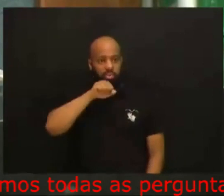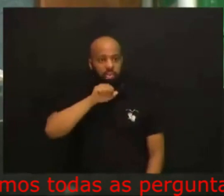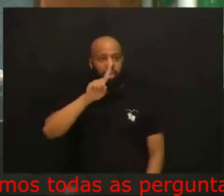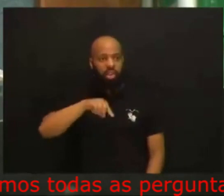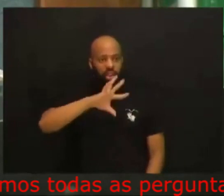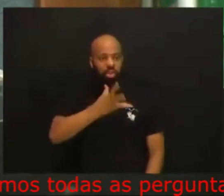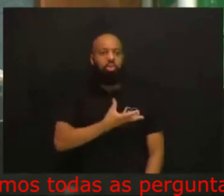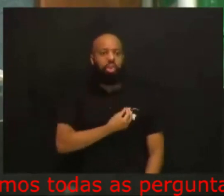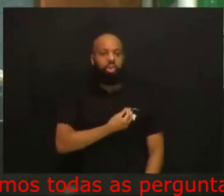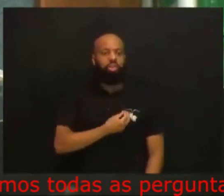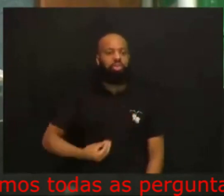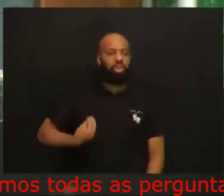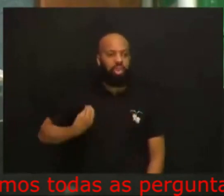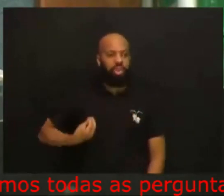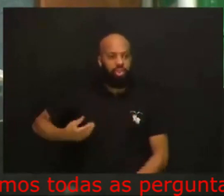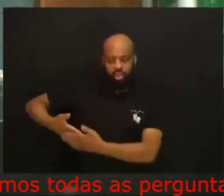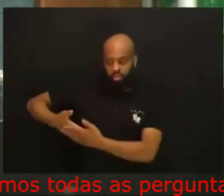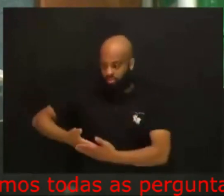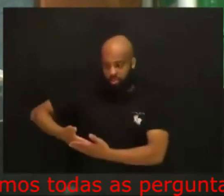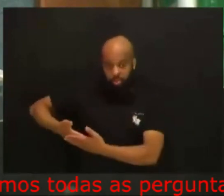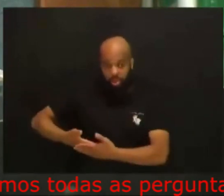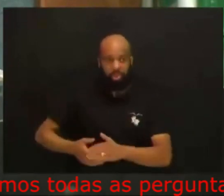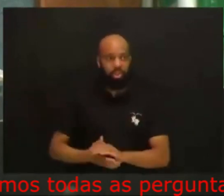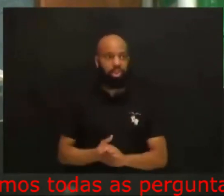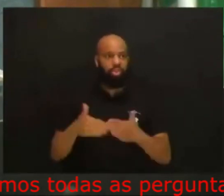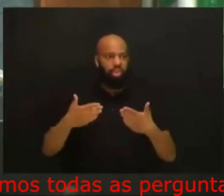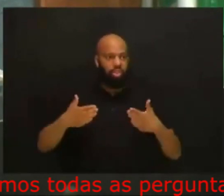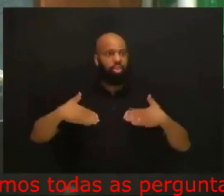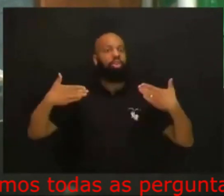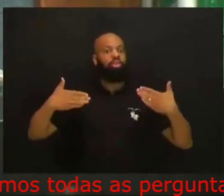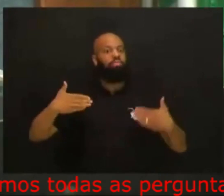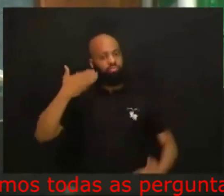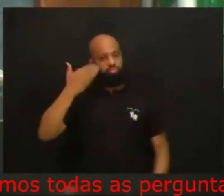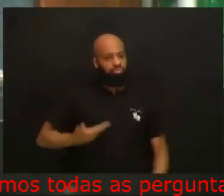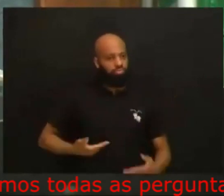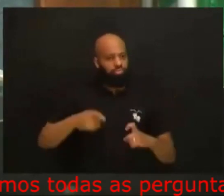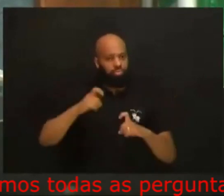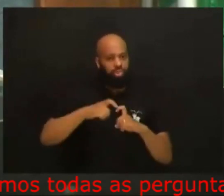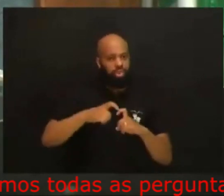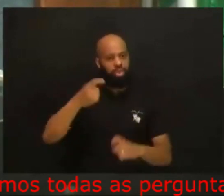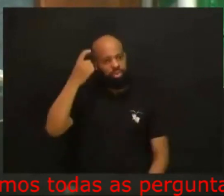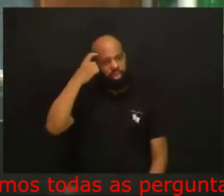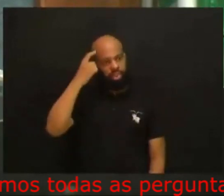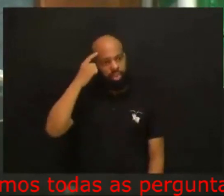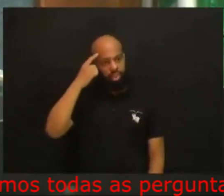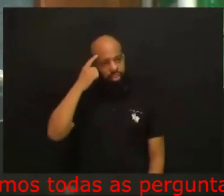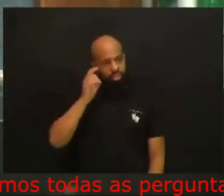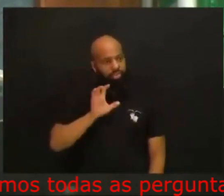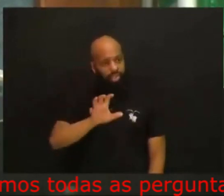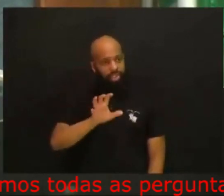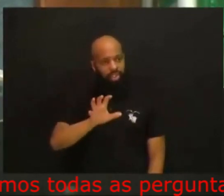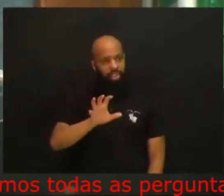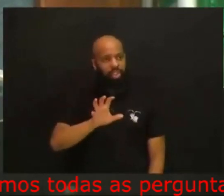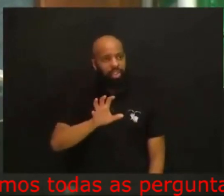bebê. Então, me assusta enquanto médica pensar que